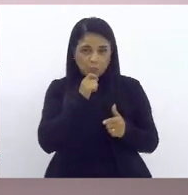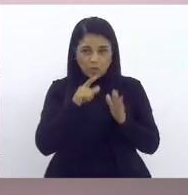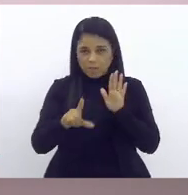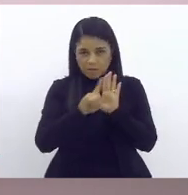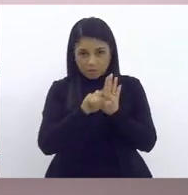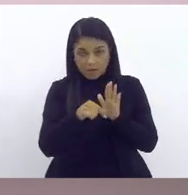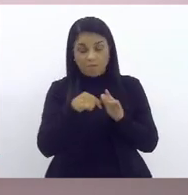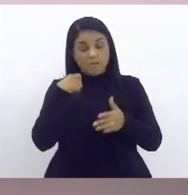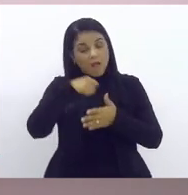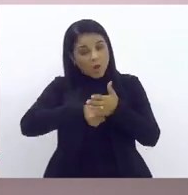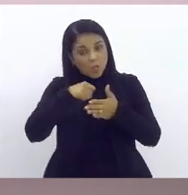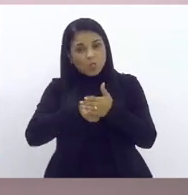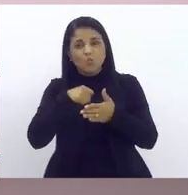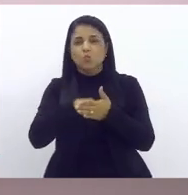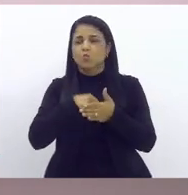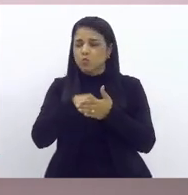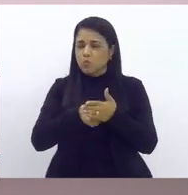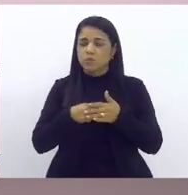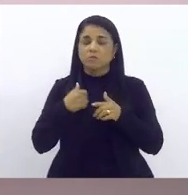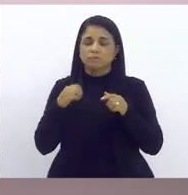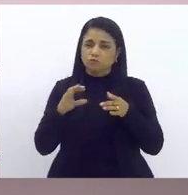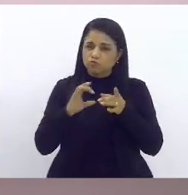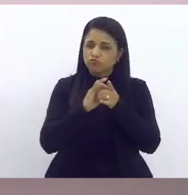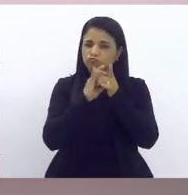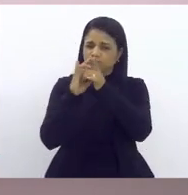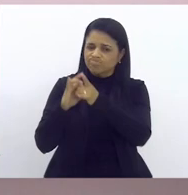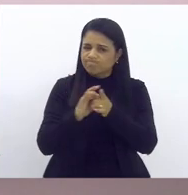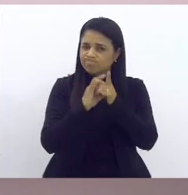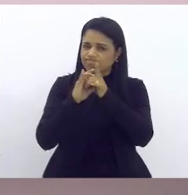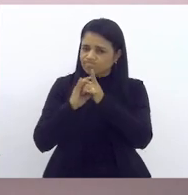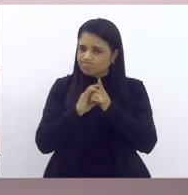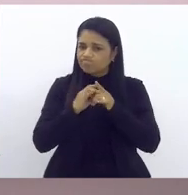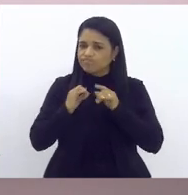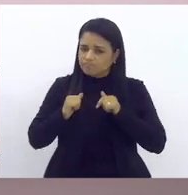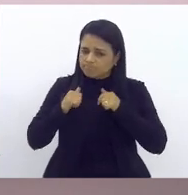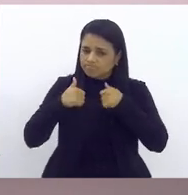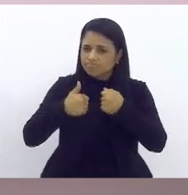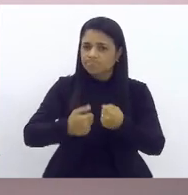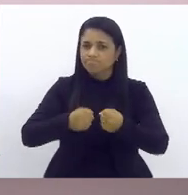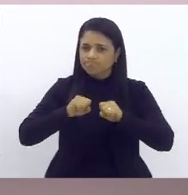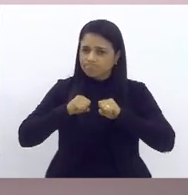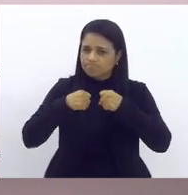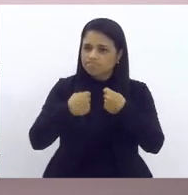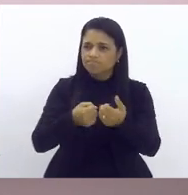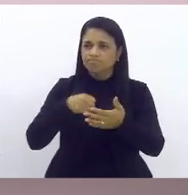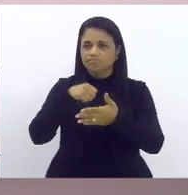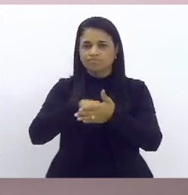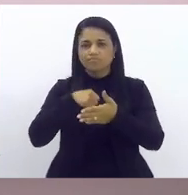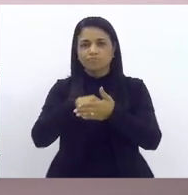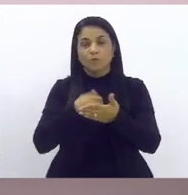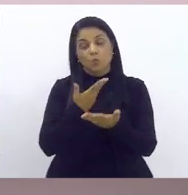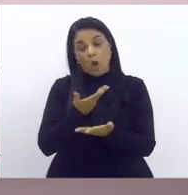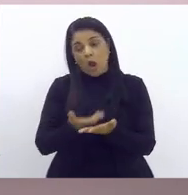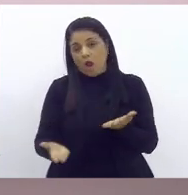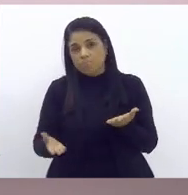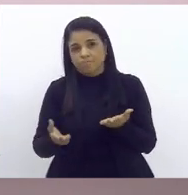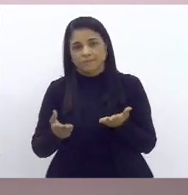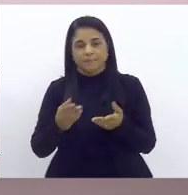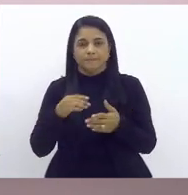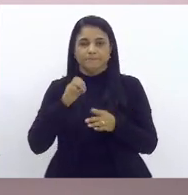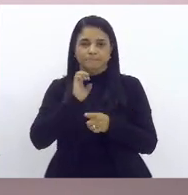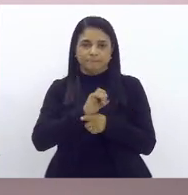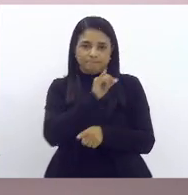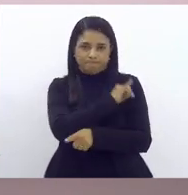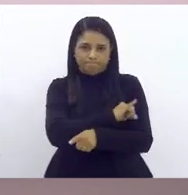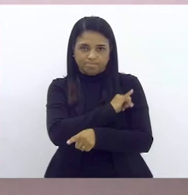grande, mas nós precisamos estar juntos e juntas para que não aconteça esse descaso com o Estado do Rio de Janeiro e